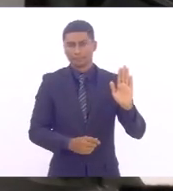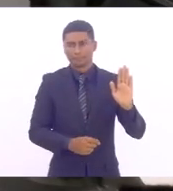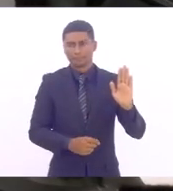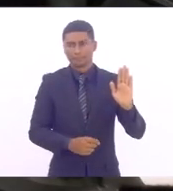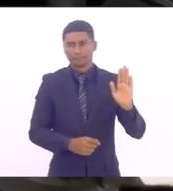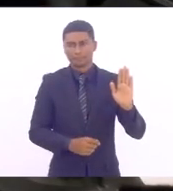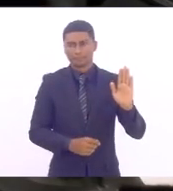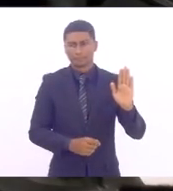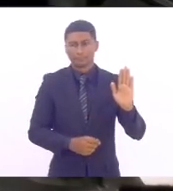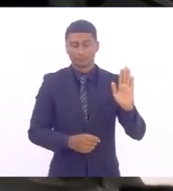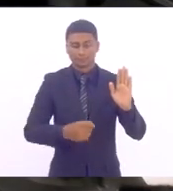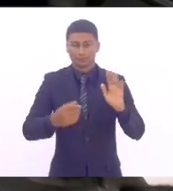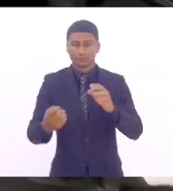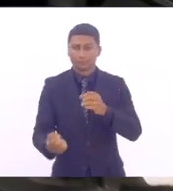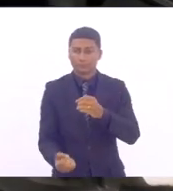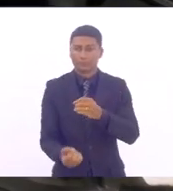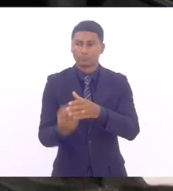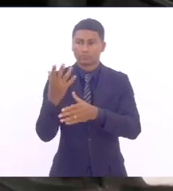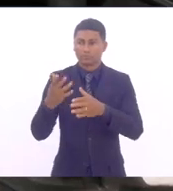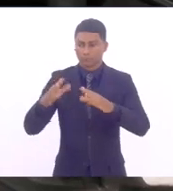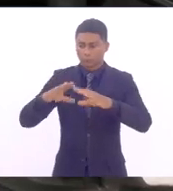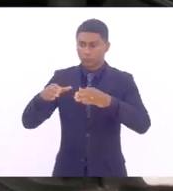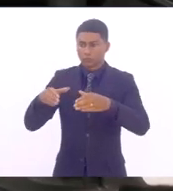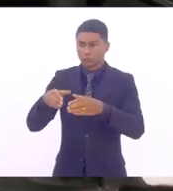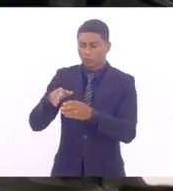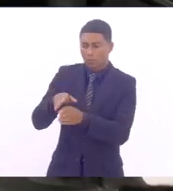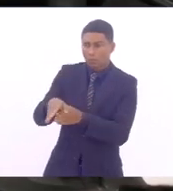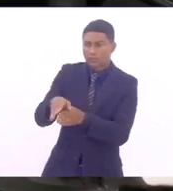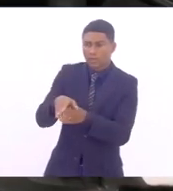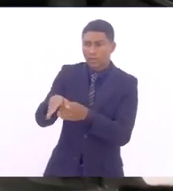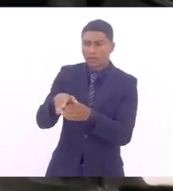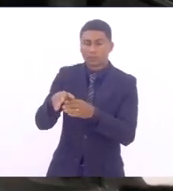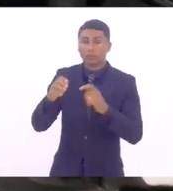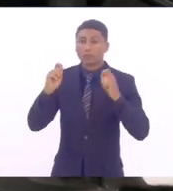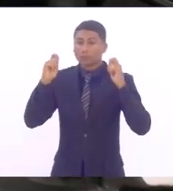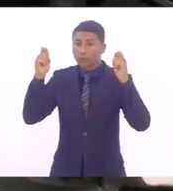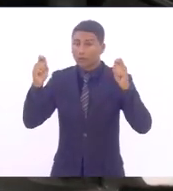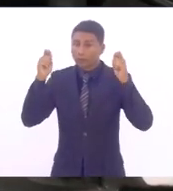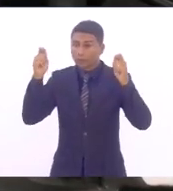o Conselho dos Torcedores e as Casas dos Torcedores.